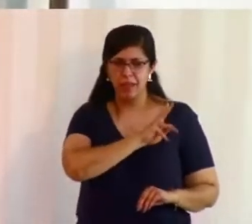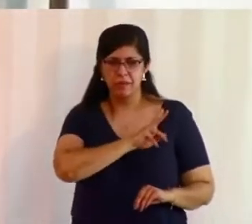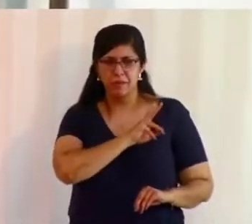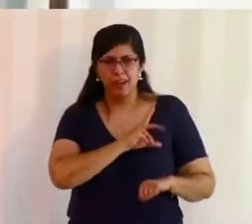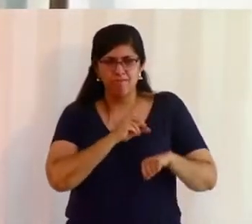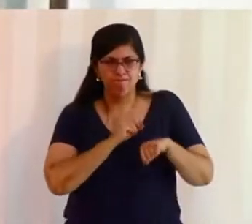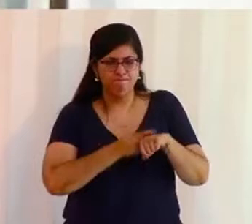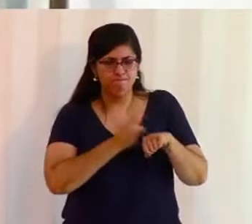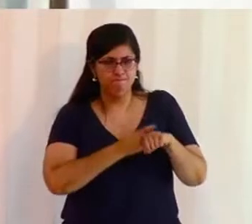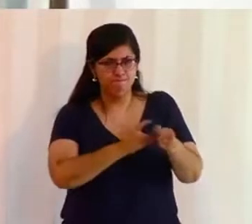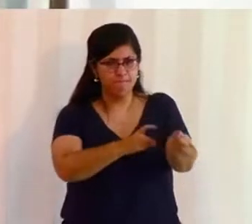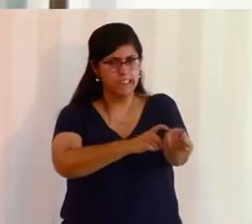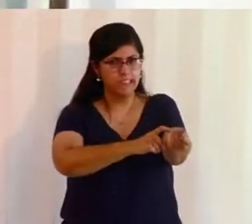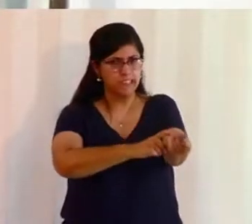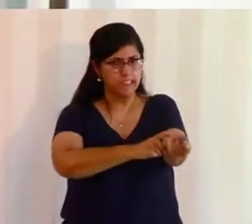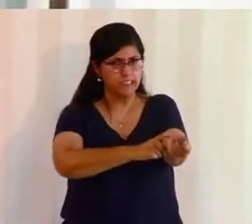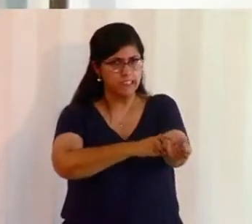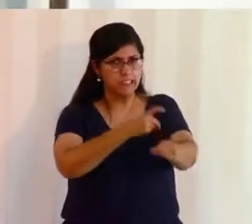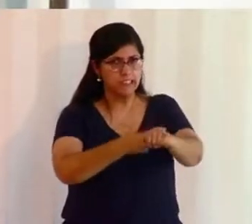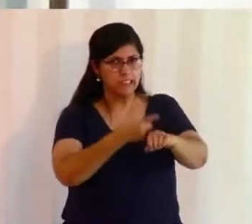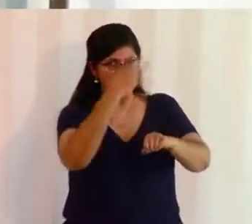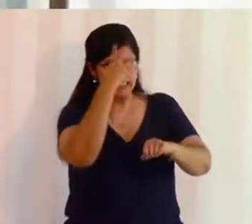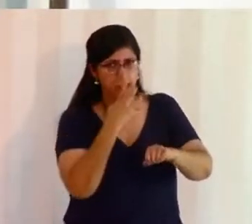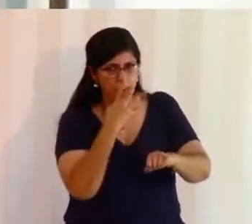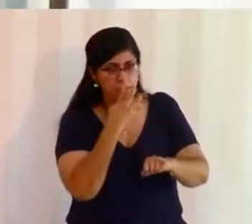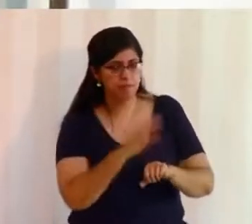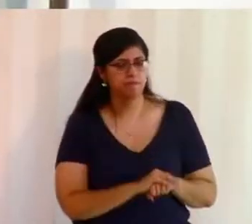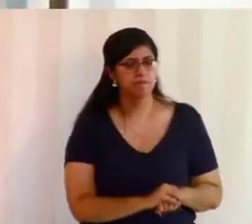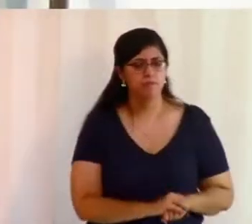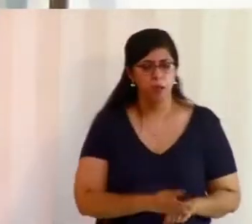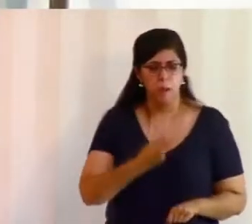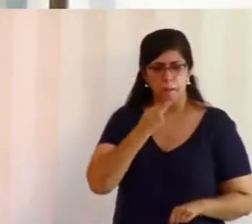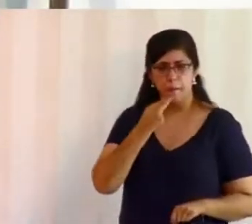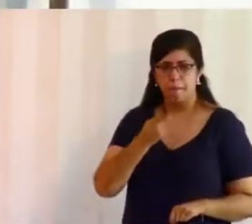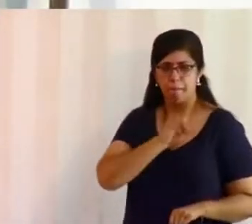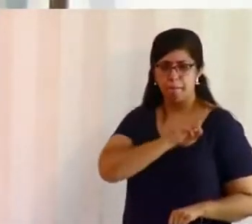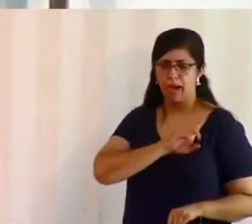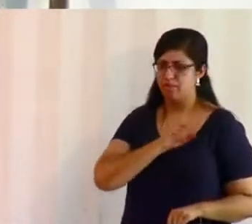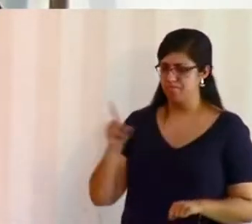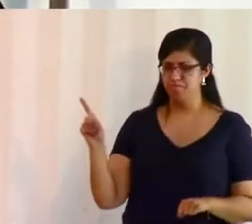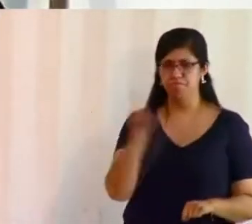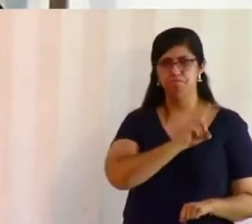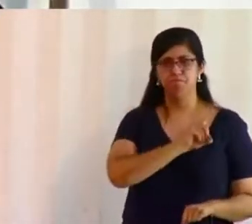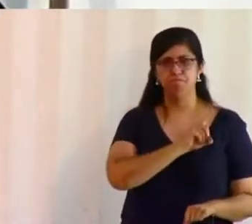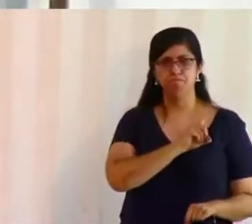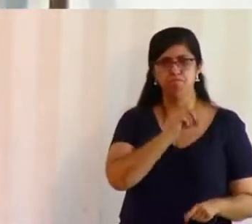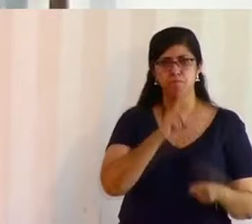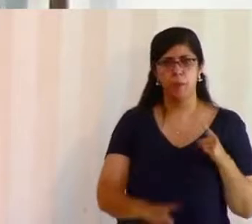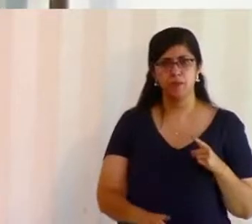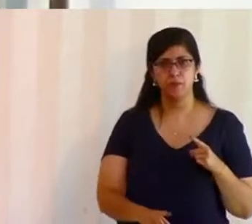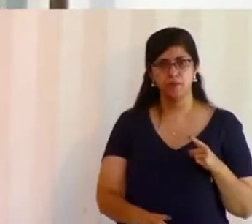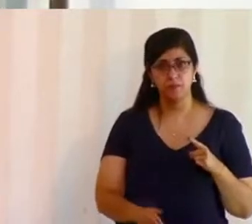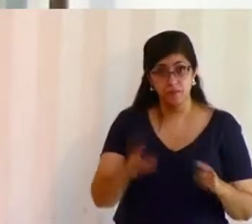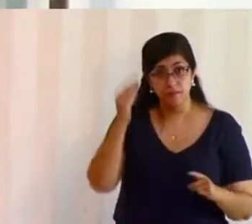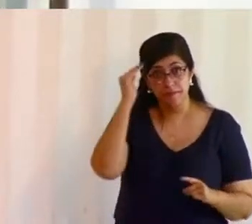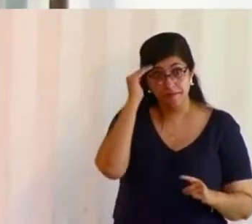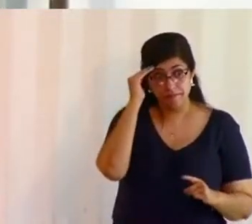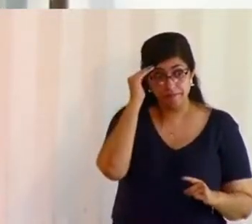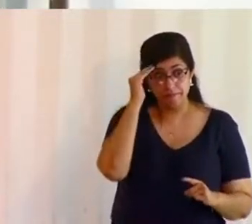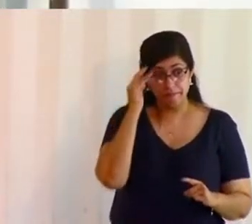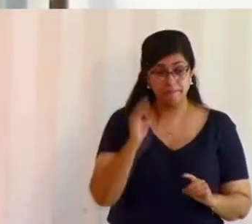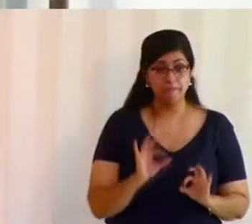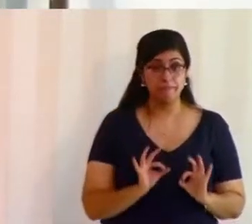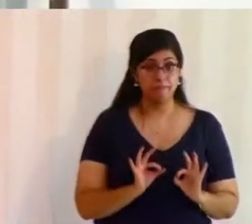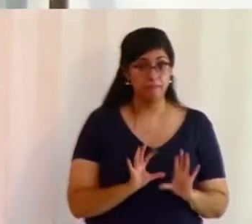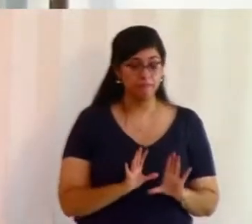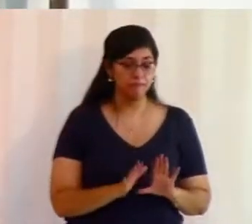mais duro, ele diz: quem? João Marcos? Esse está fora, não trabalha mais comigo,